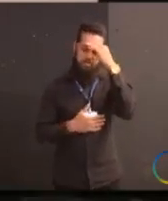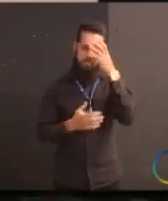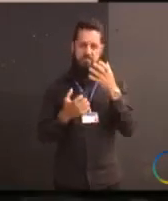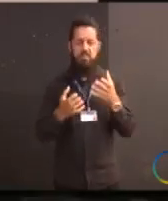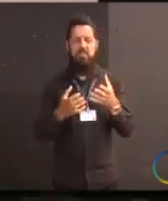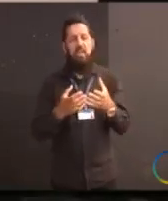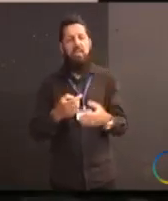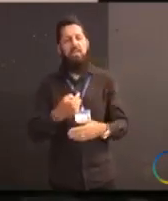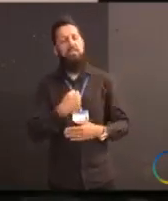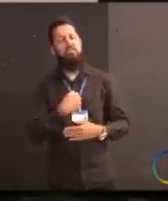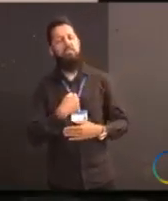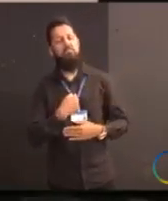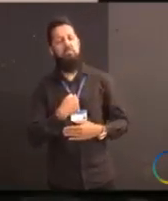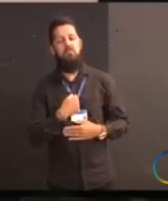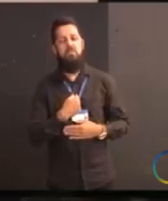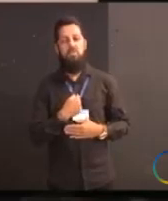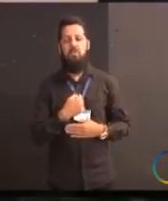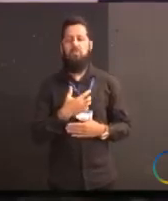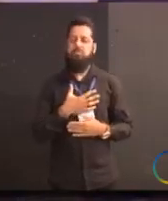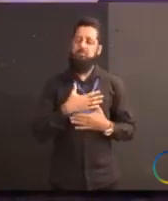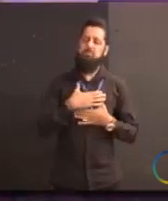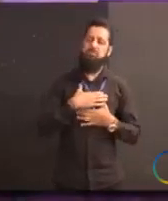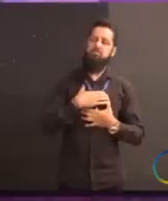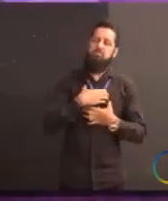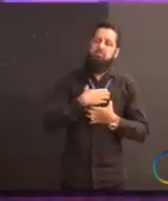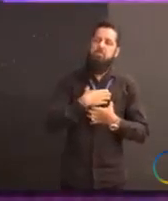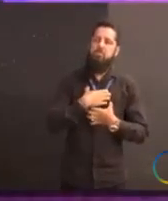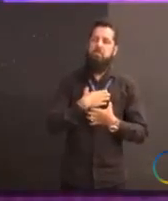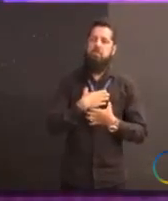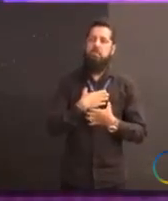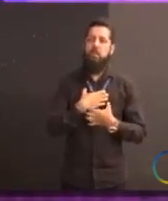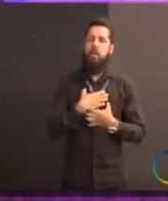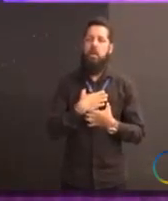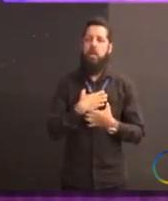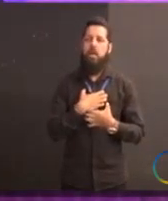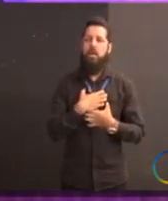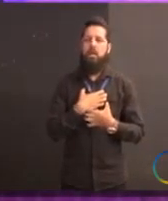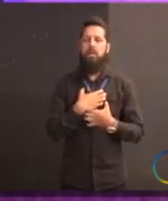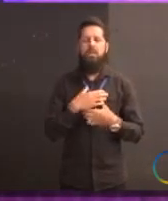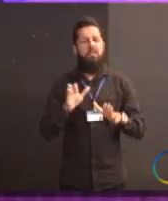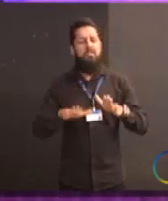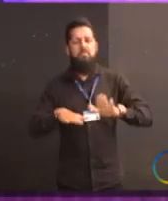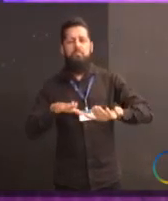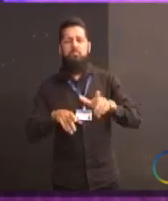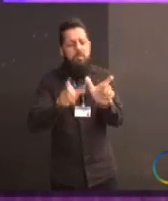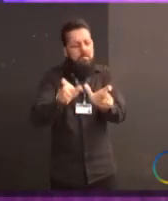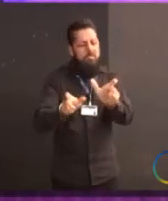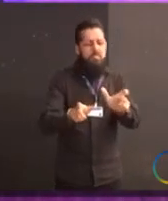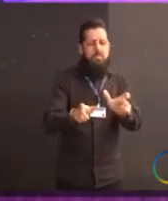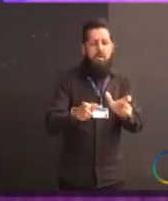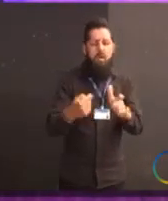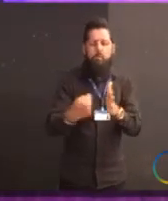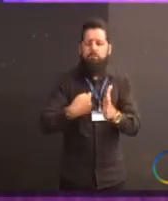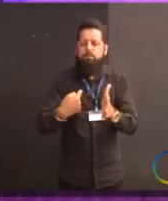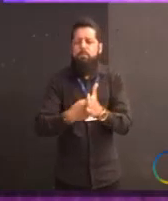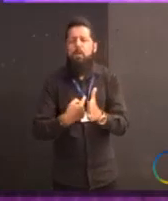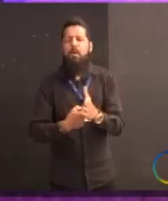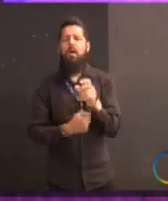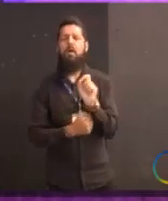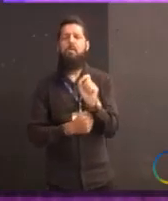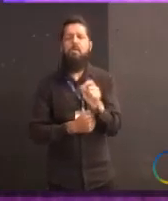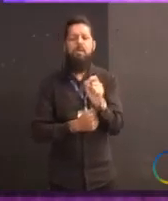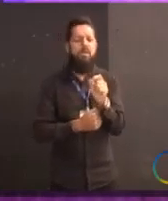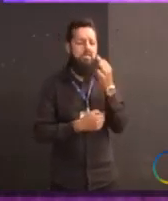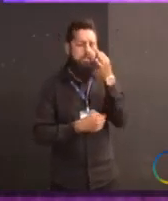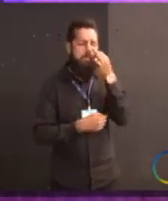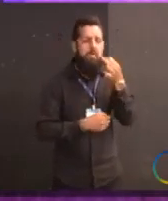Quando as pessoas me perguntam assim, o que que mais te chamou a atenção em Chico Xavier? Simples, a sua